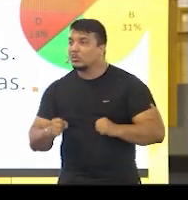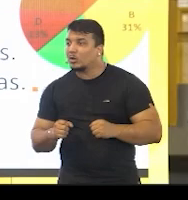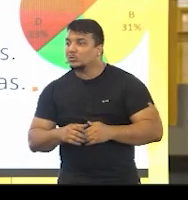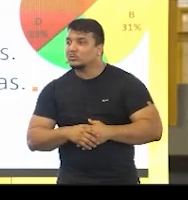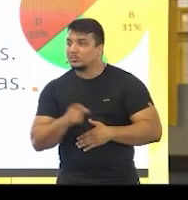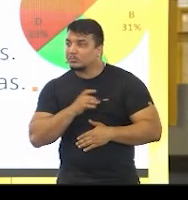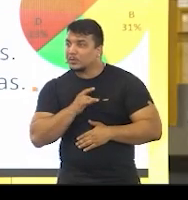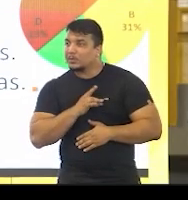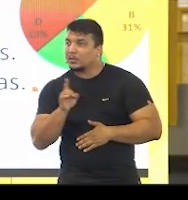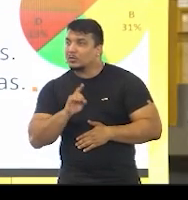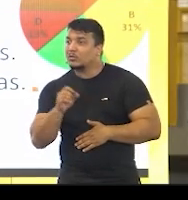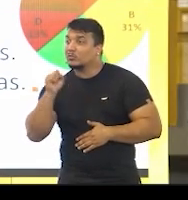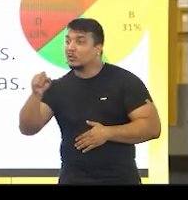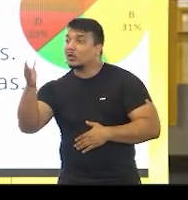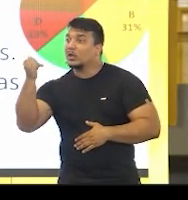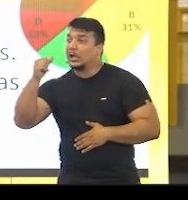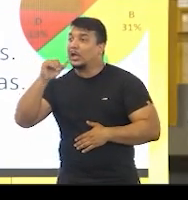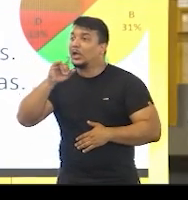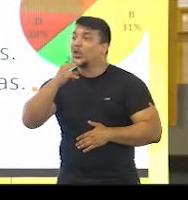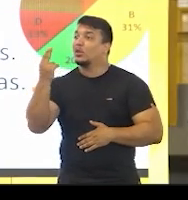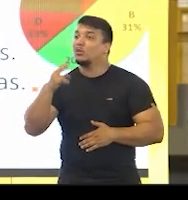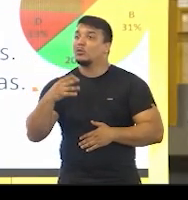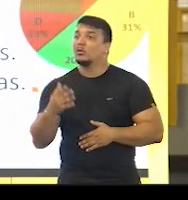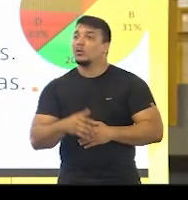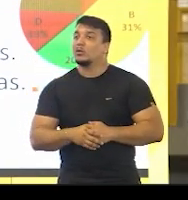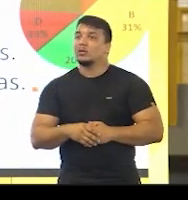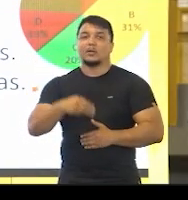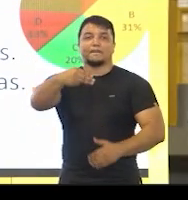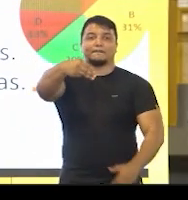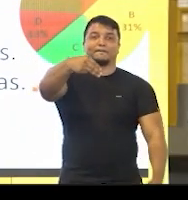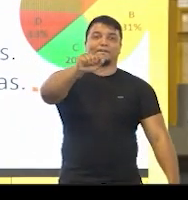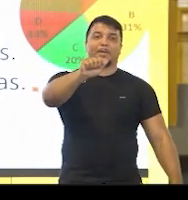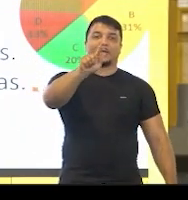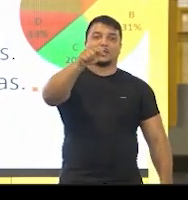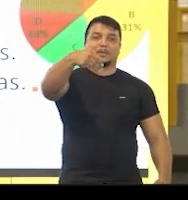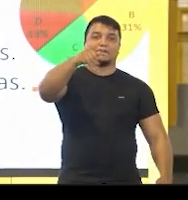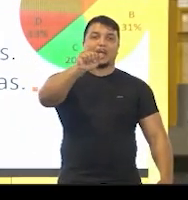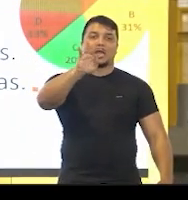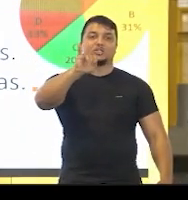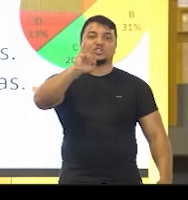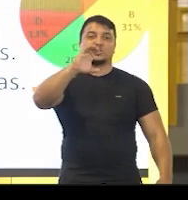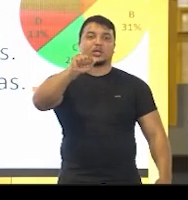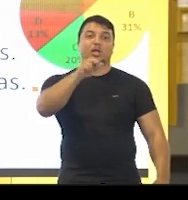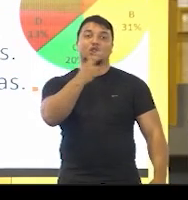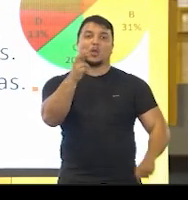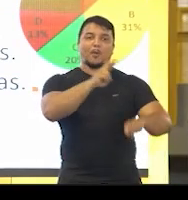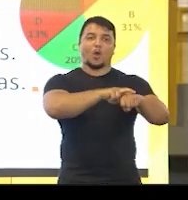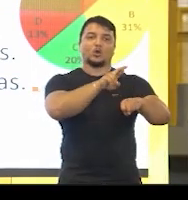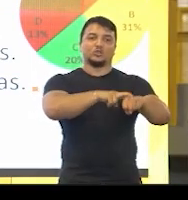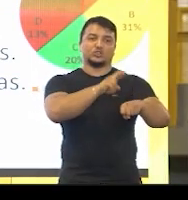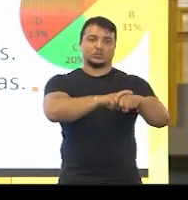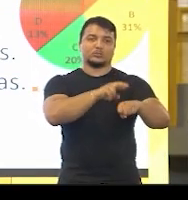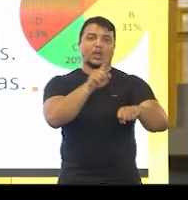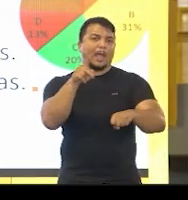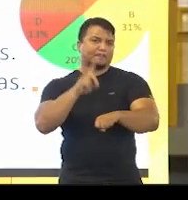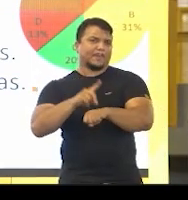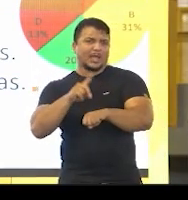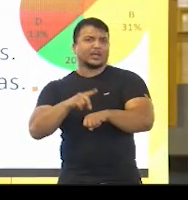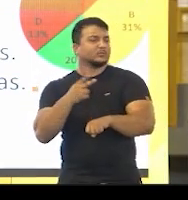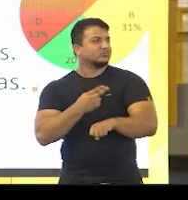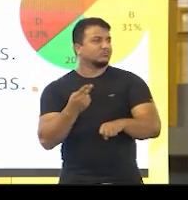com medo. Pode falar, vai. Rocha magmática, não é isso? Magmática ou